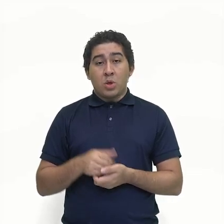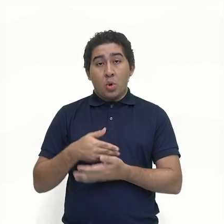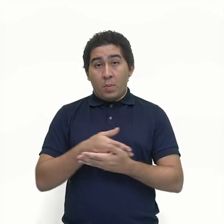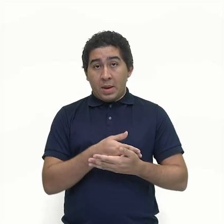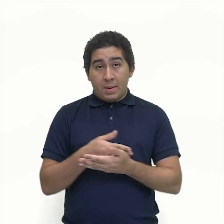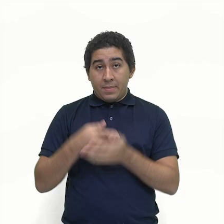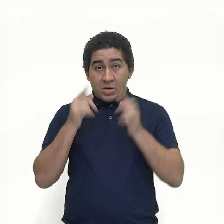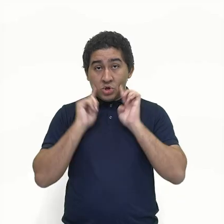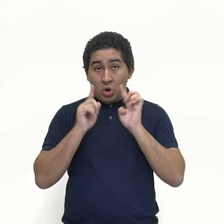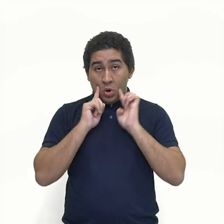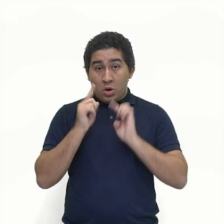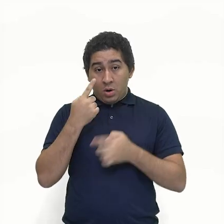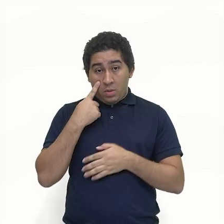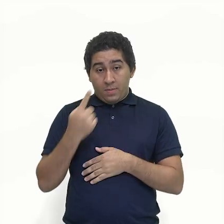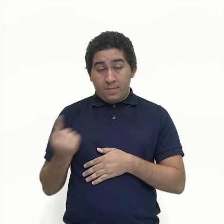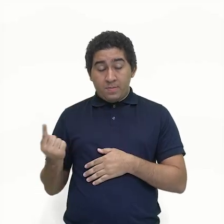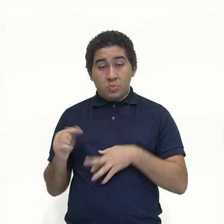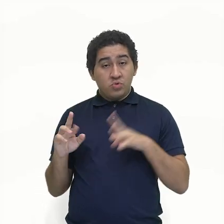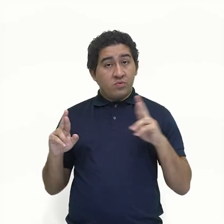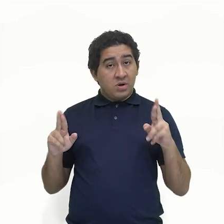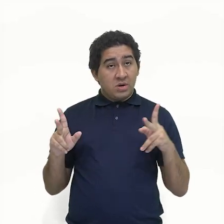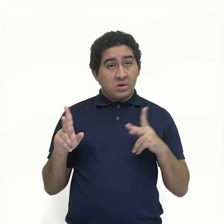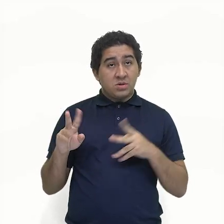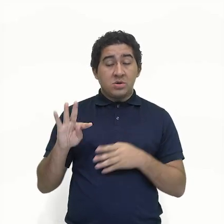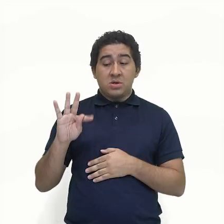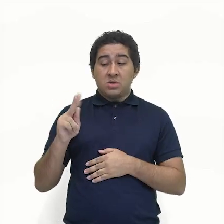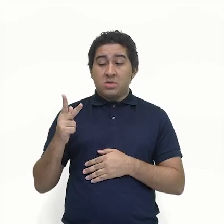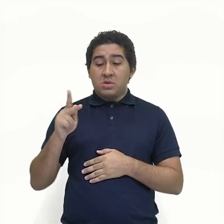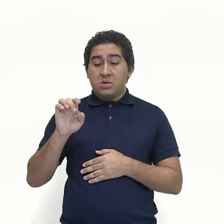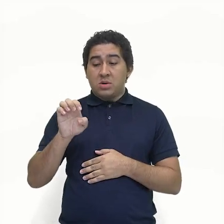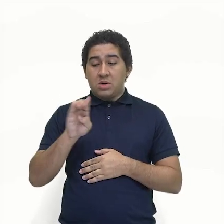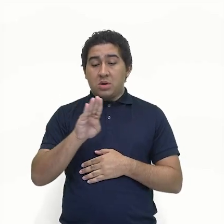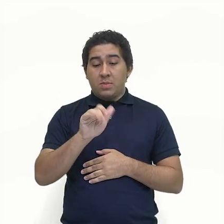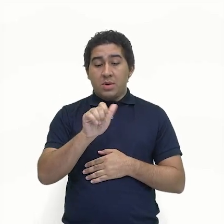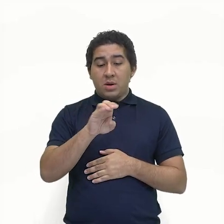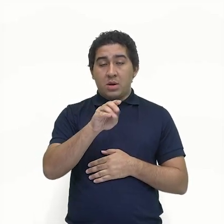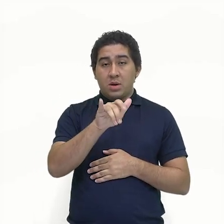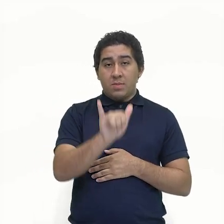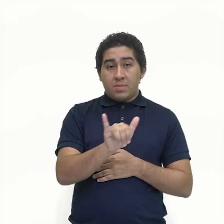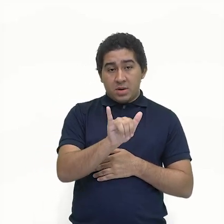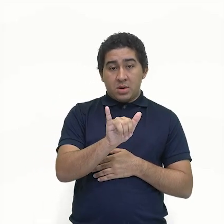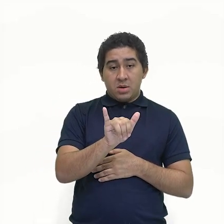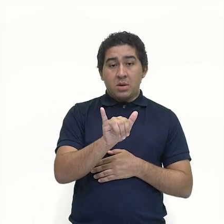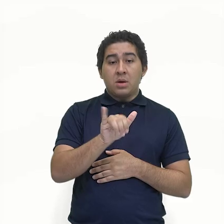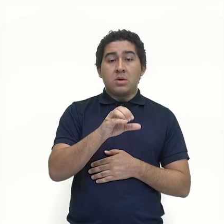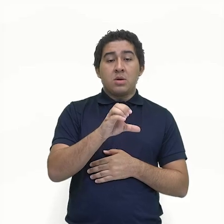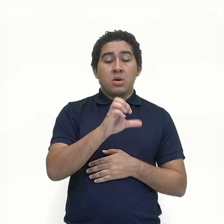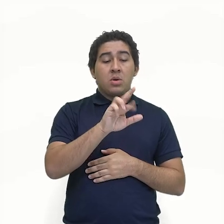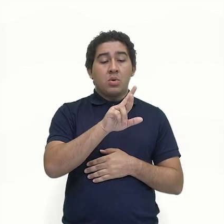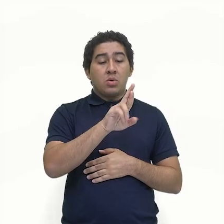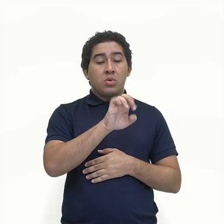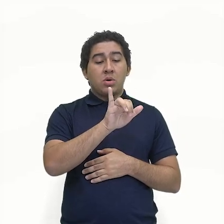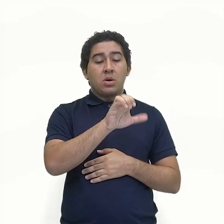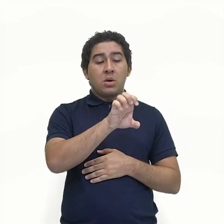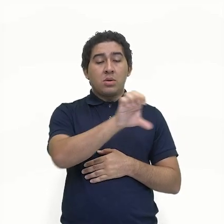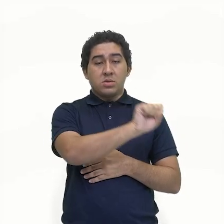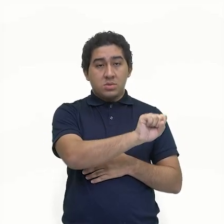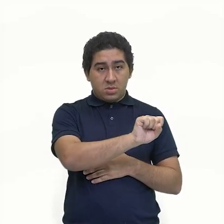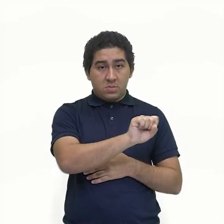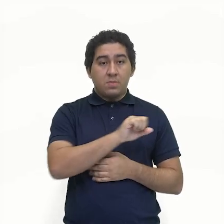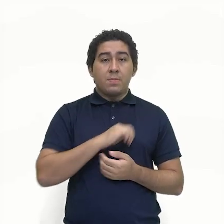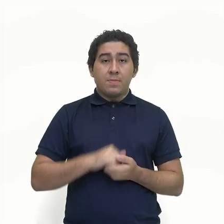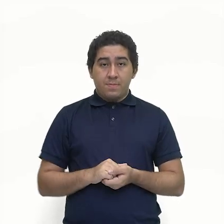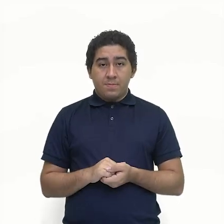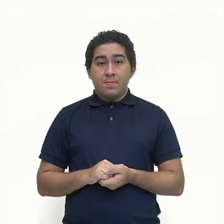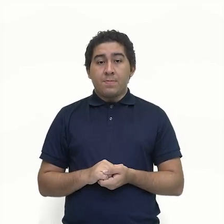The baby, aí já é diferente, ó. The baby, aí eu vou botar o IES. The